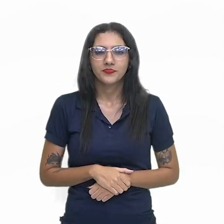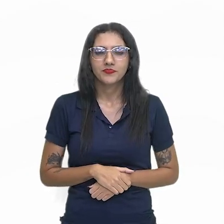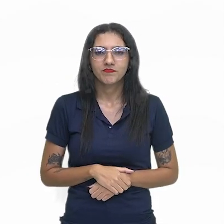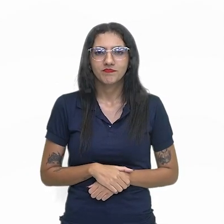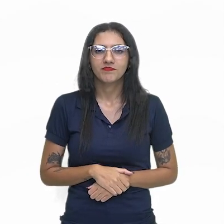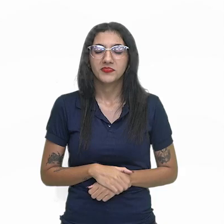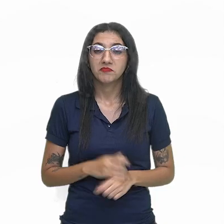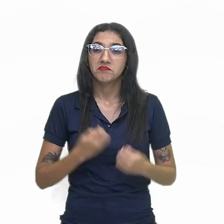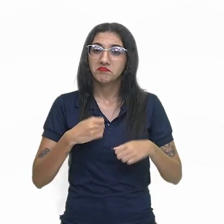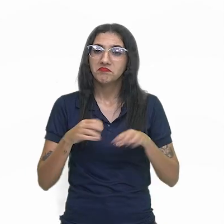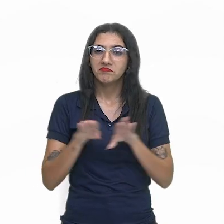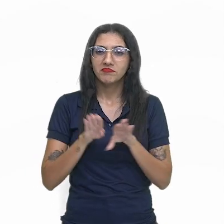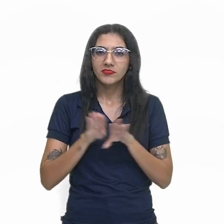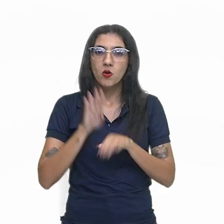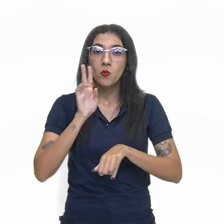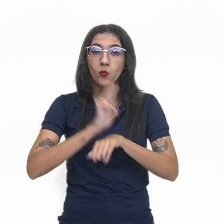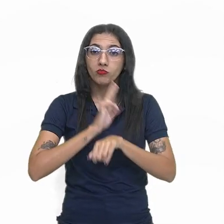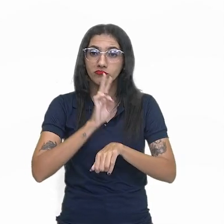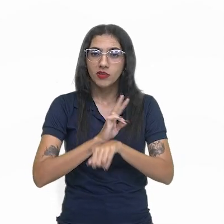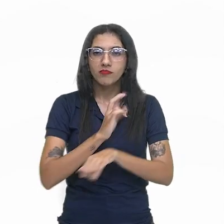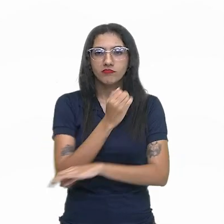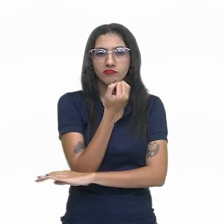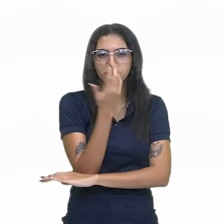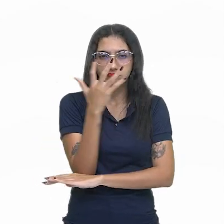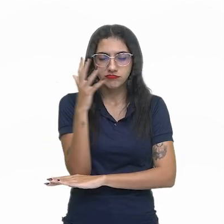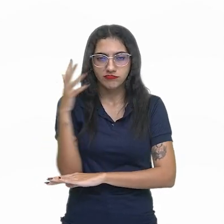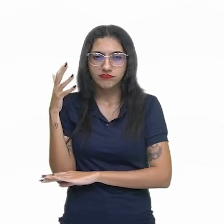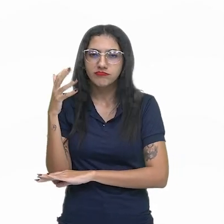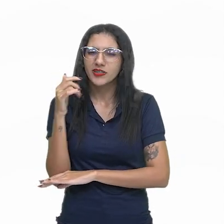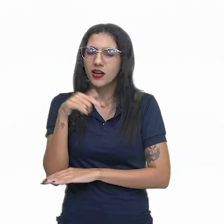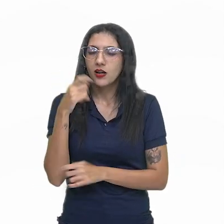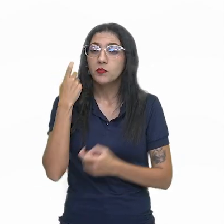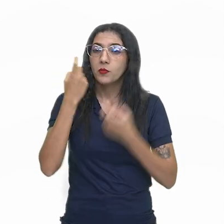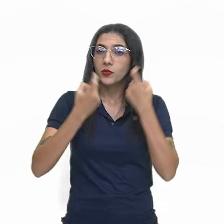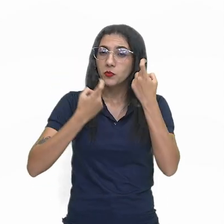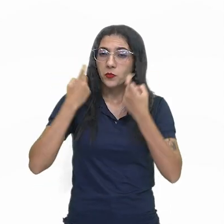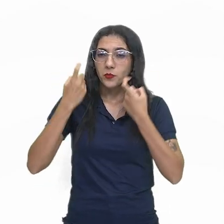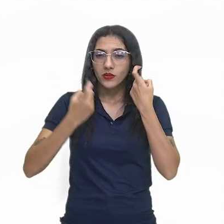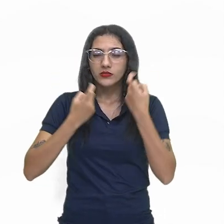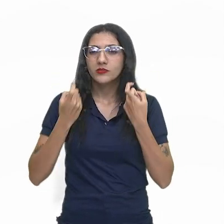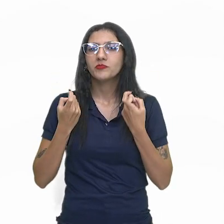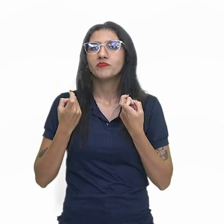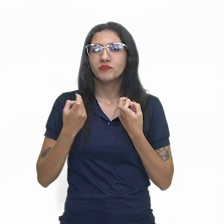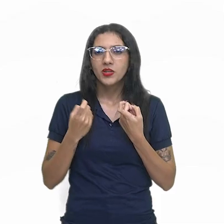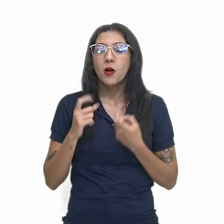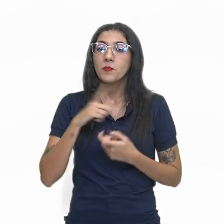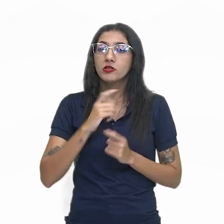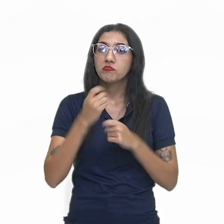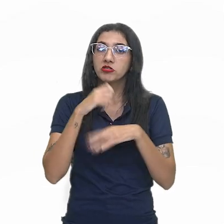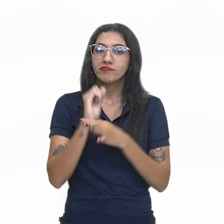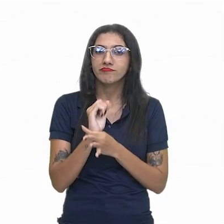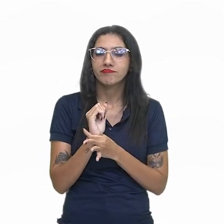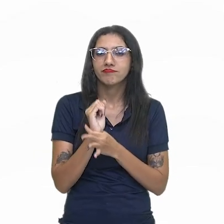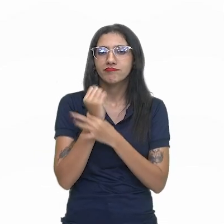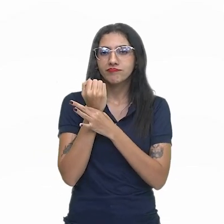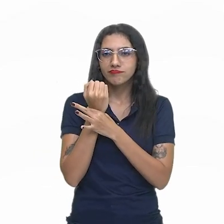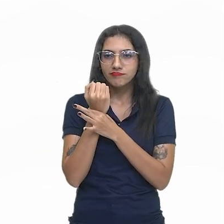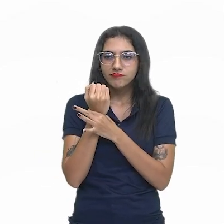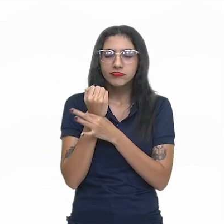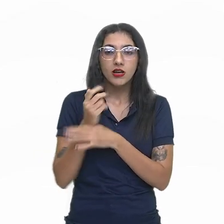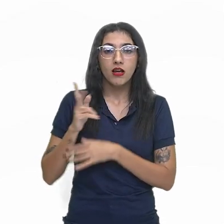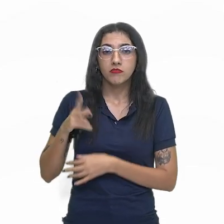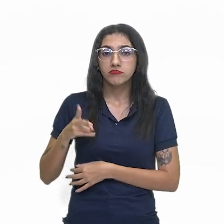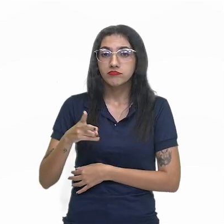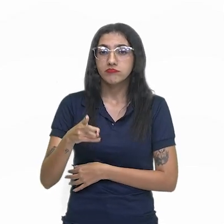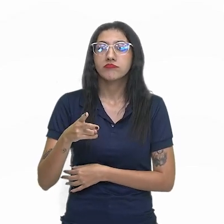e o cuidado da preservação ambiental como uma constante preocupação para a garantia das forças